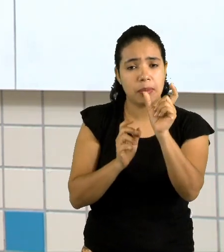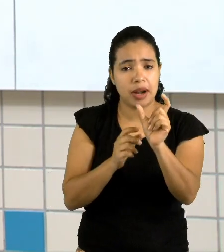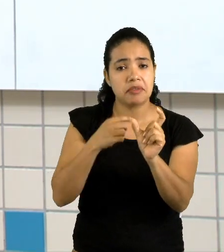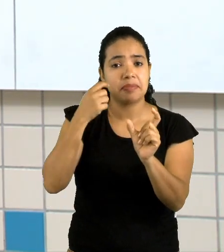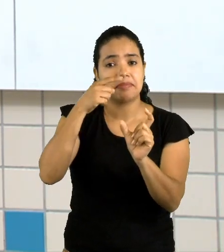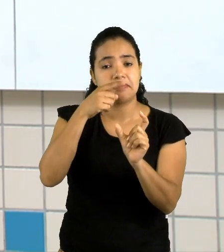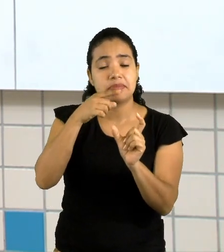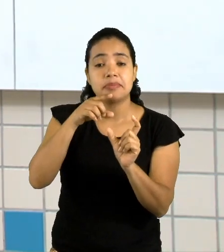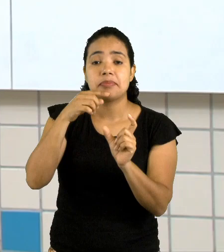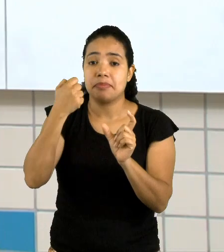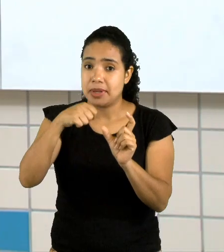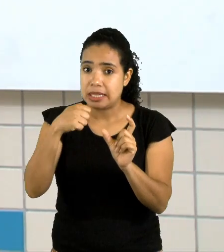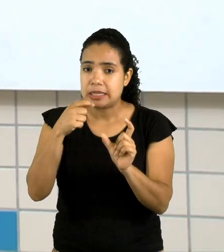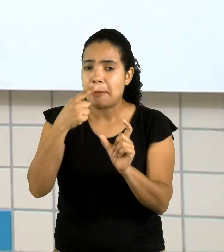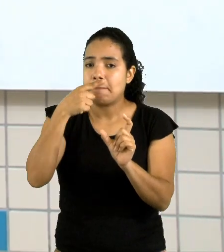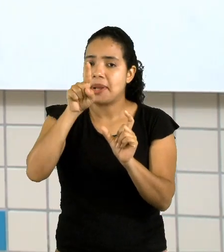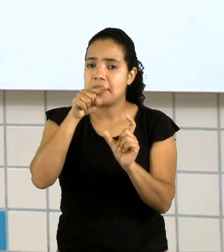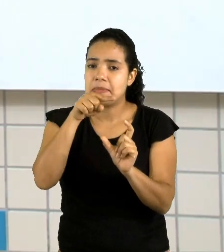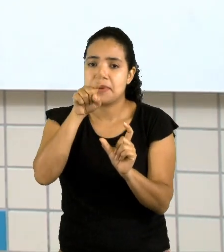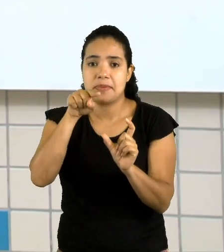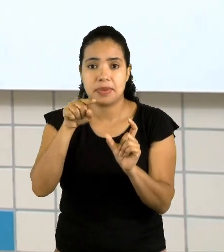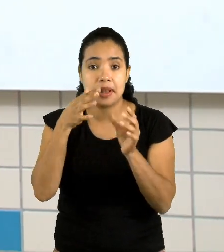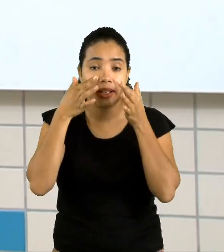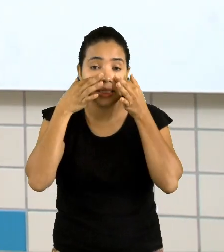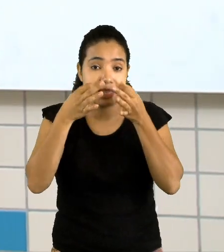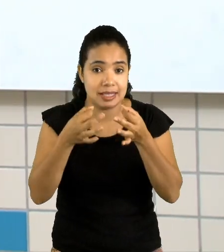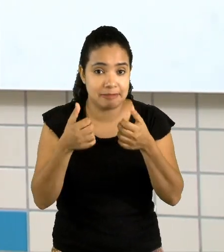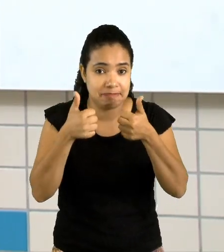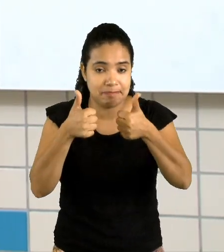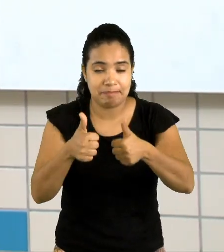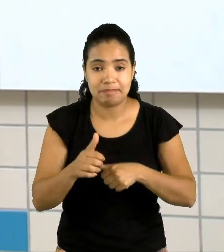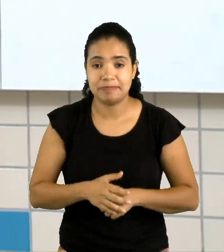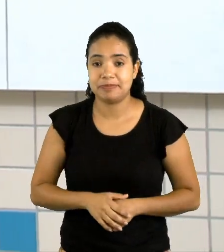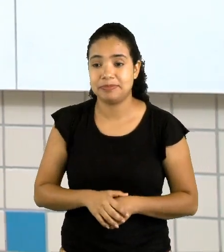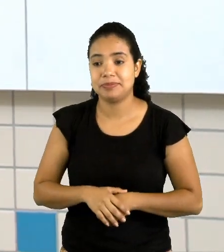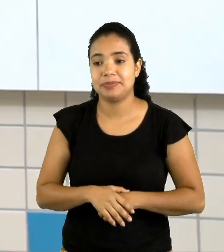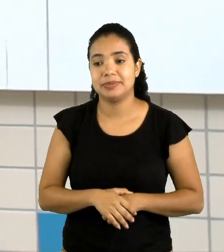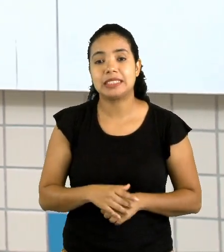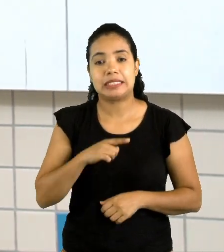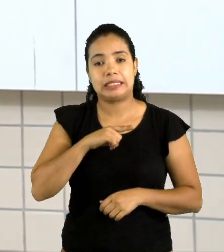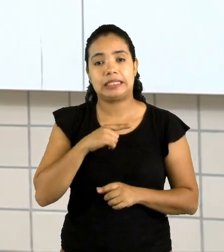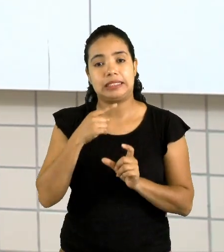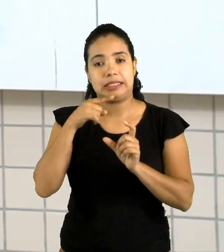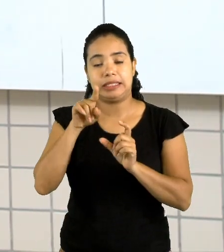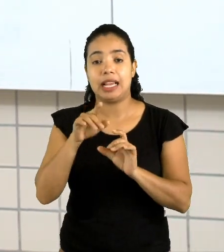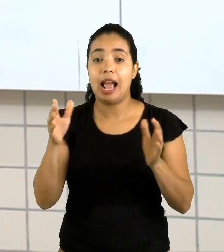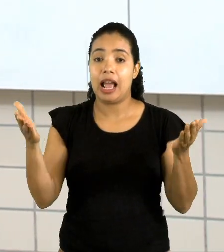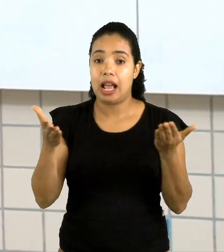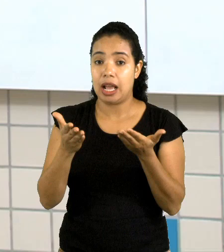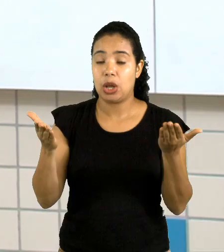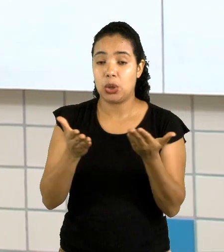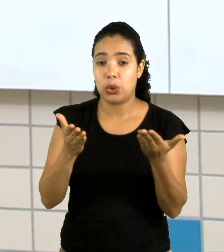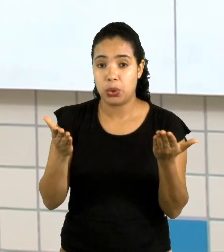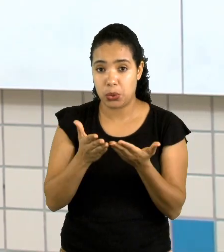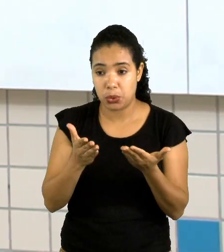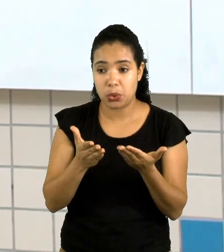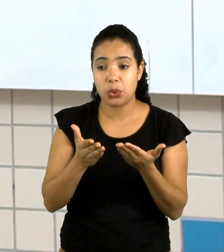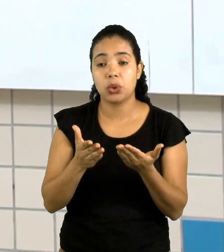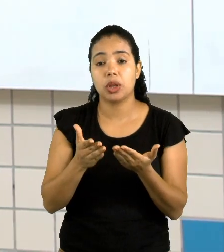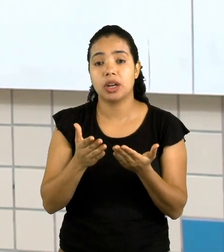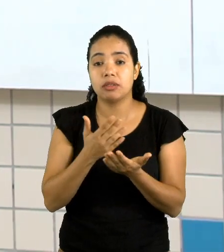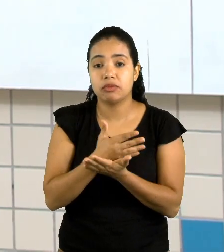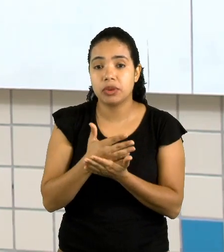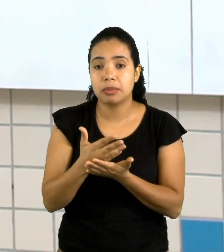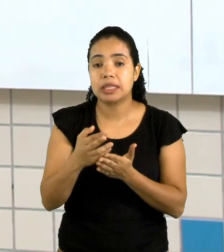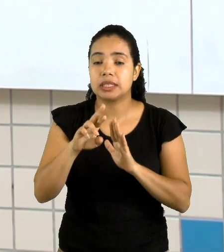acento. Então, preste atenção, tá? Dó. Então, tem acento. Agora, nós vamos construir